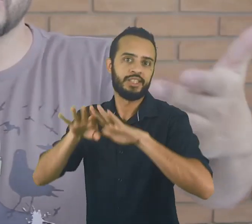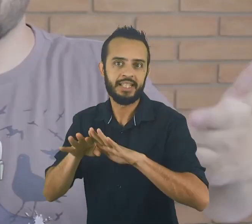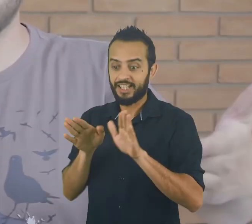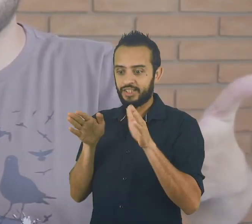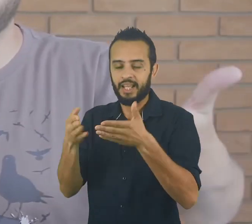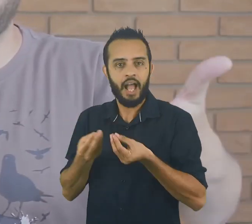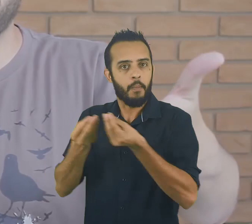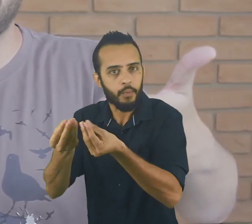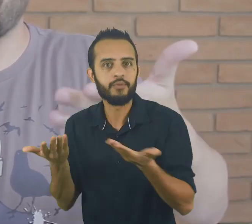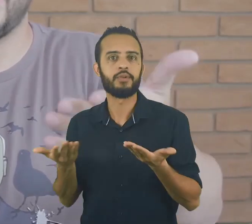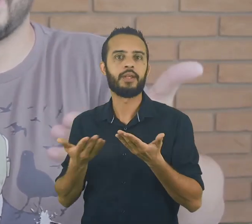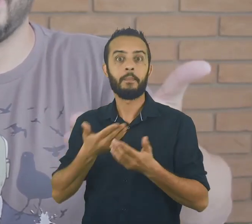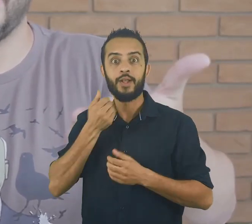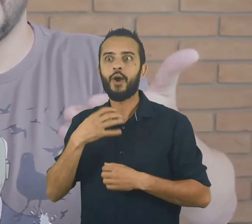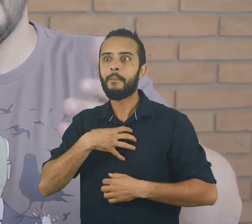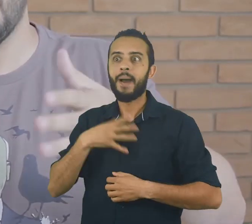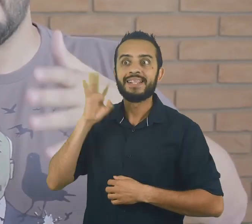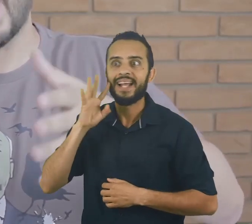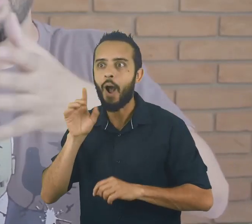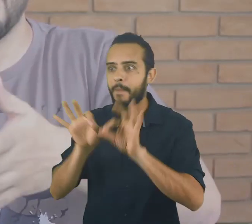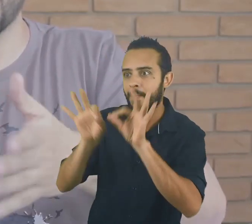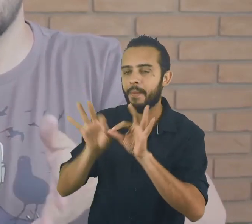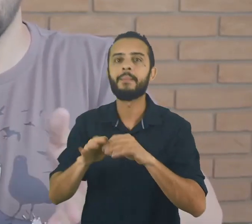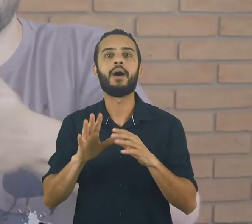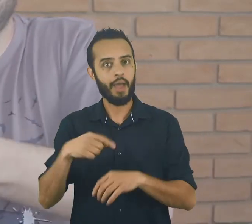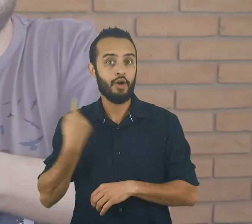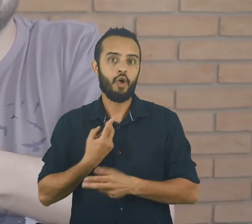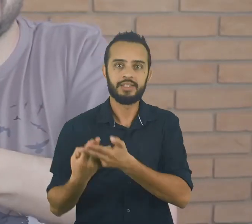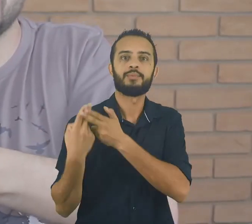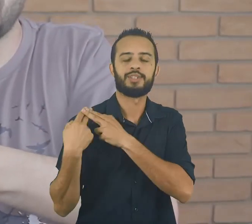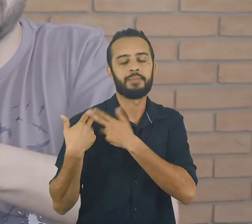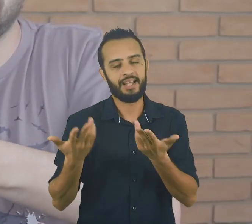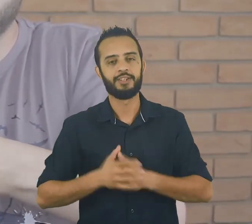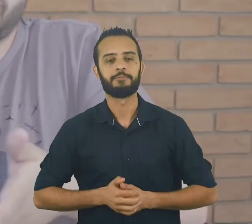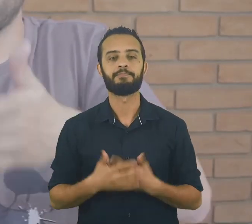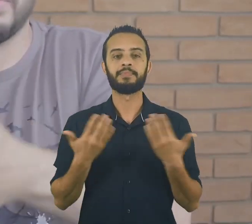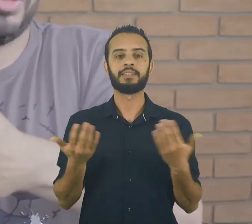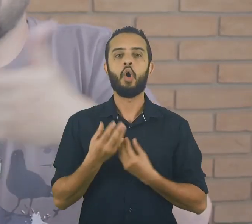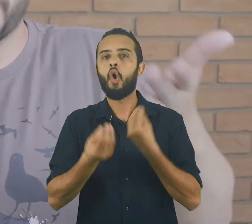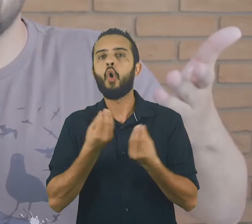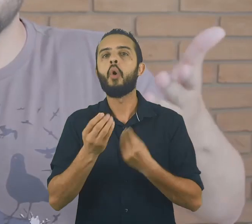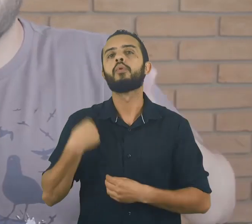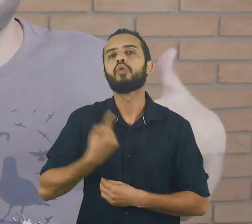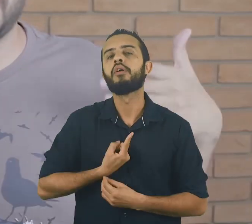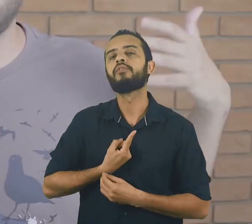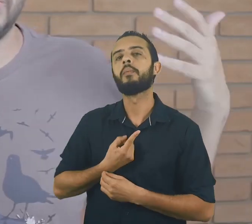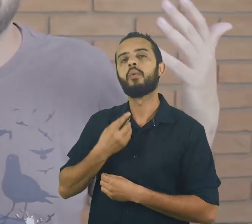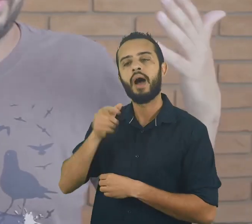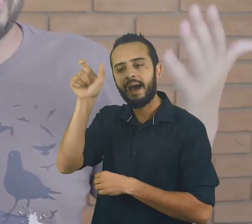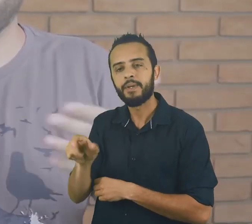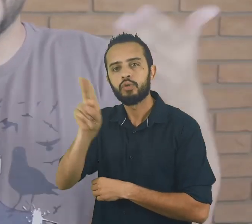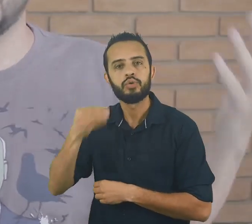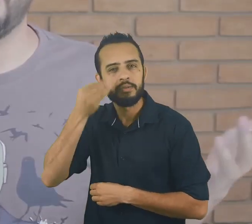melhor fluxo de realização de tarefa, vai ser paralelo a você melhorar a experiência de usuário. Não dá para você melhorar a experiência do usuário